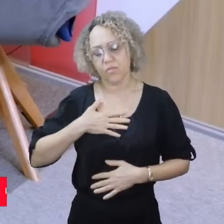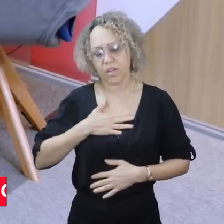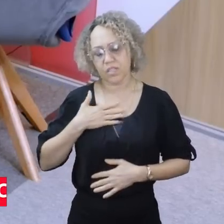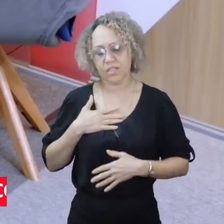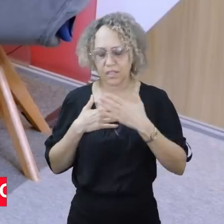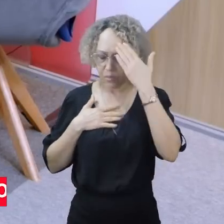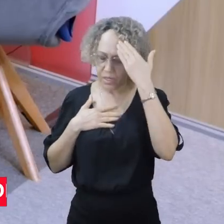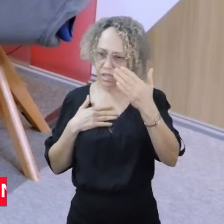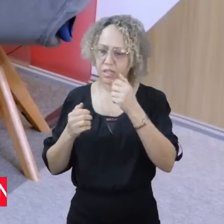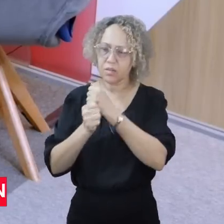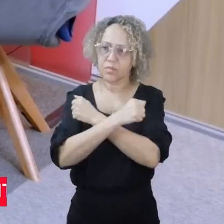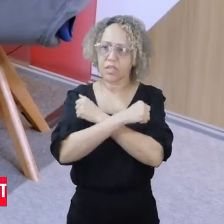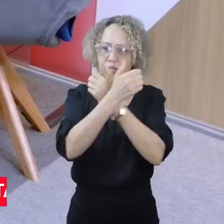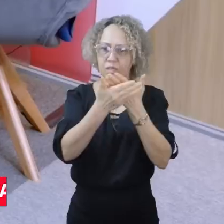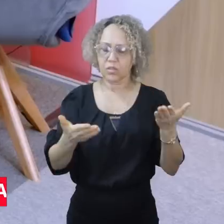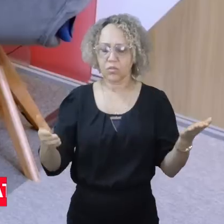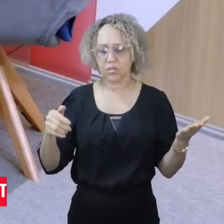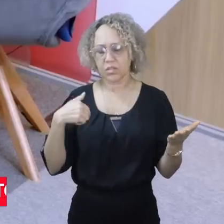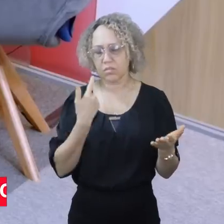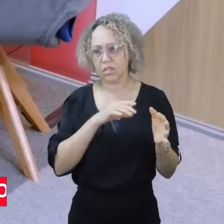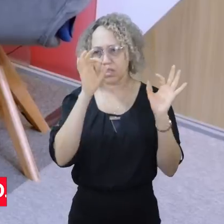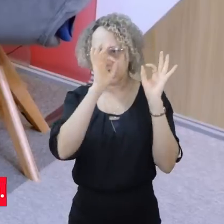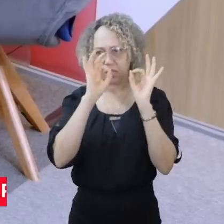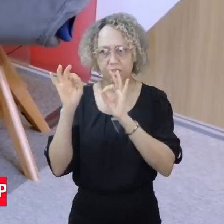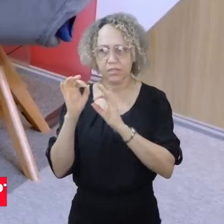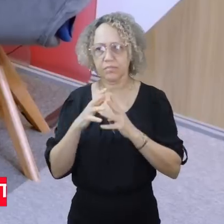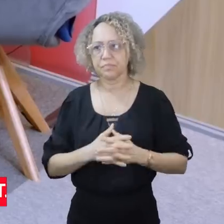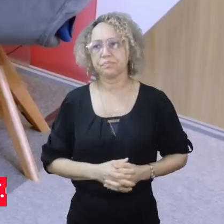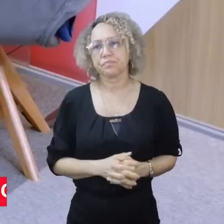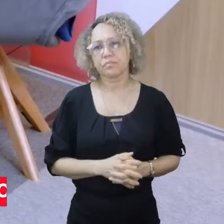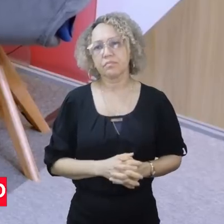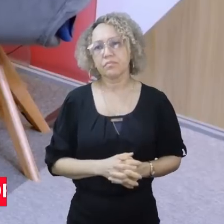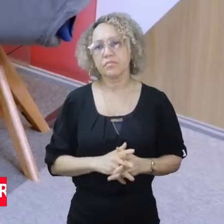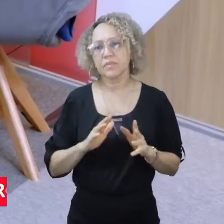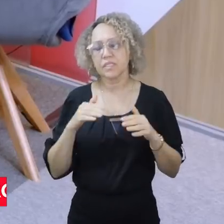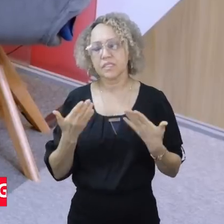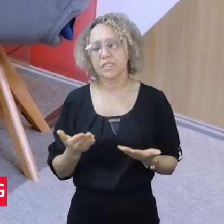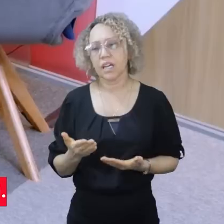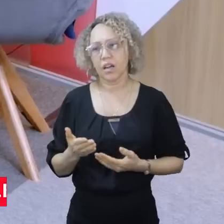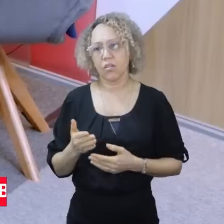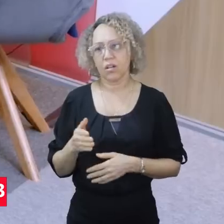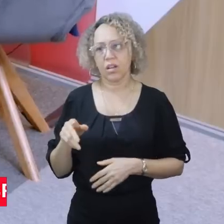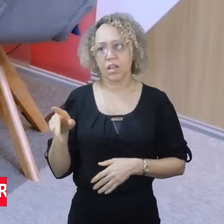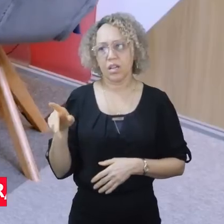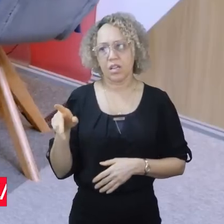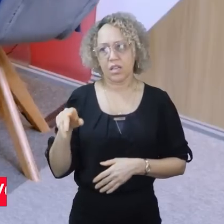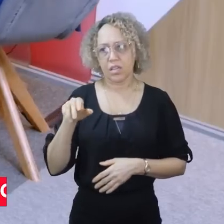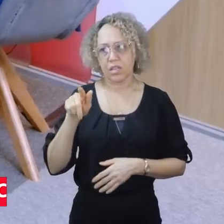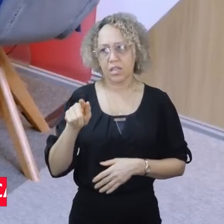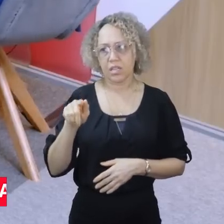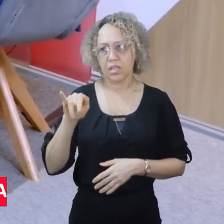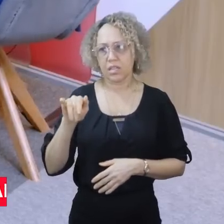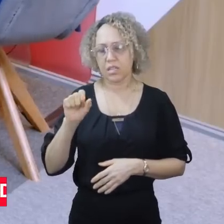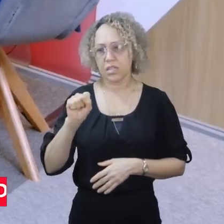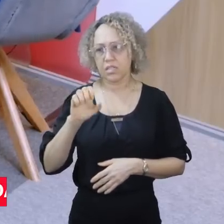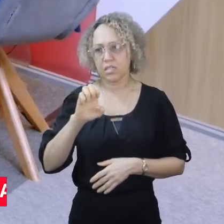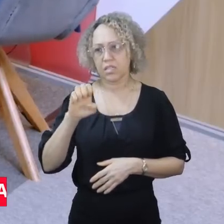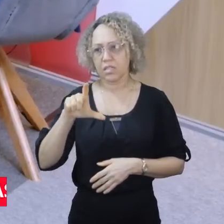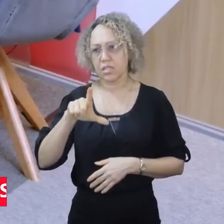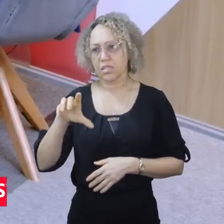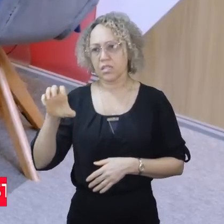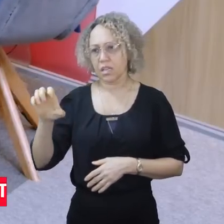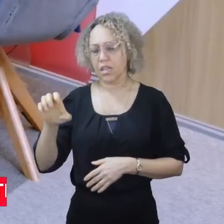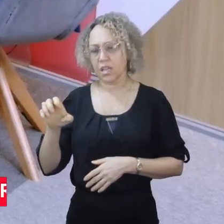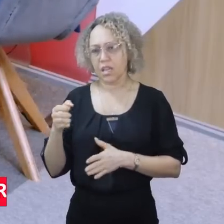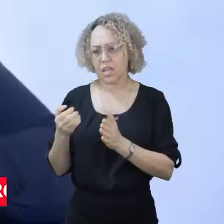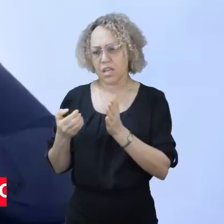para vocês e para todos os que nos assistiram. Tá aí, então, a participação da Gisele Cittadino,